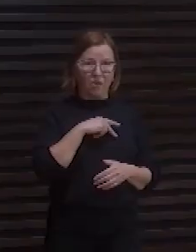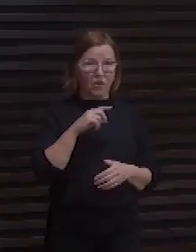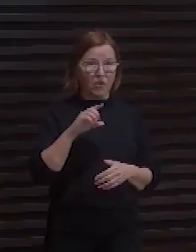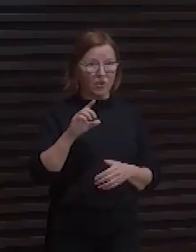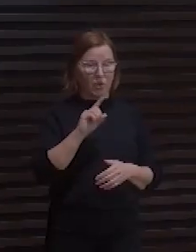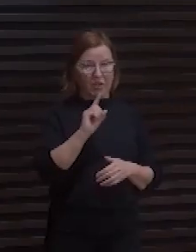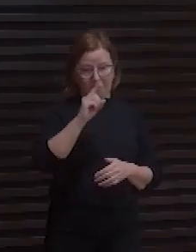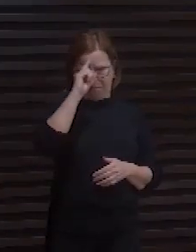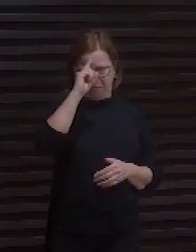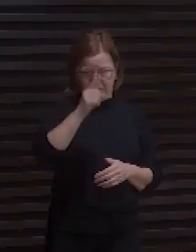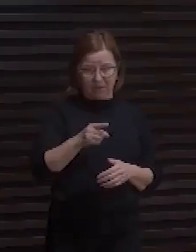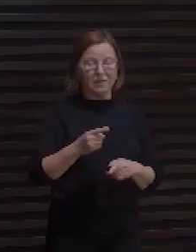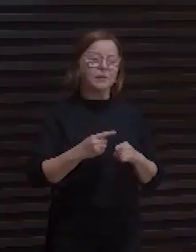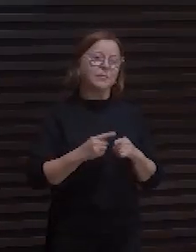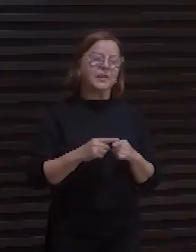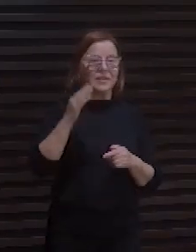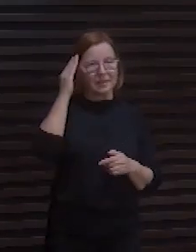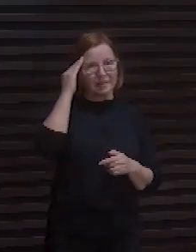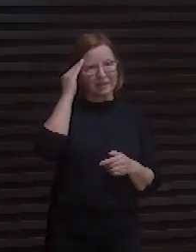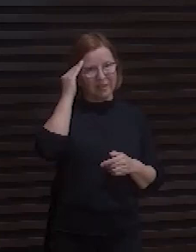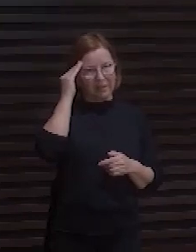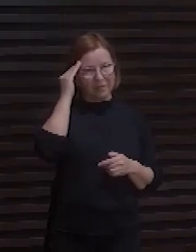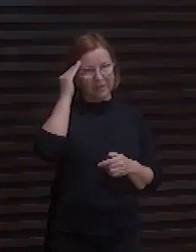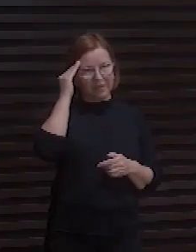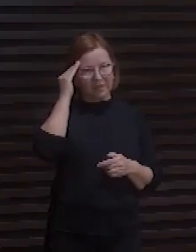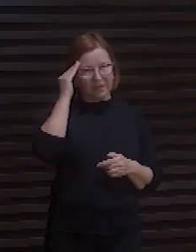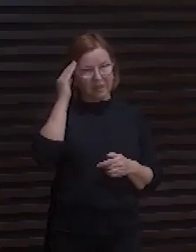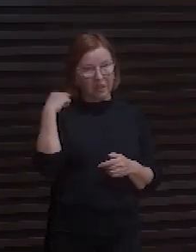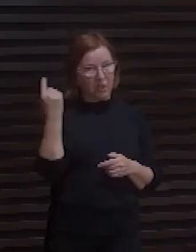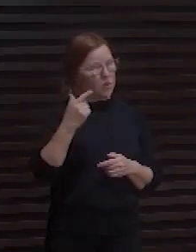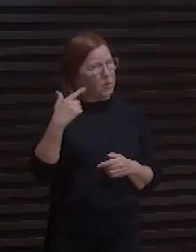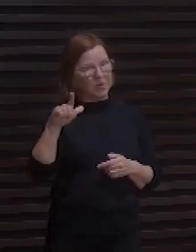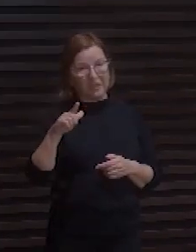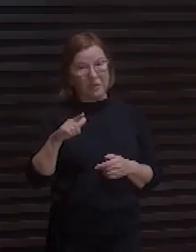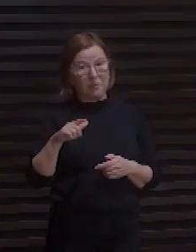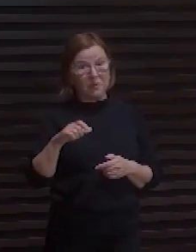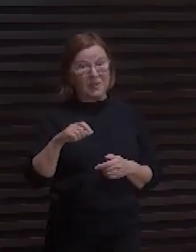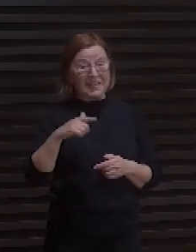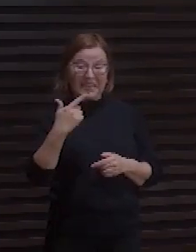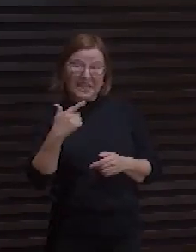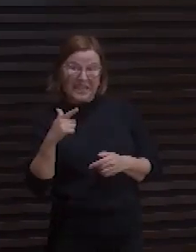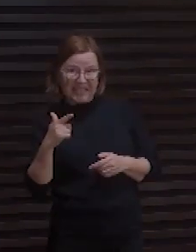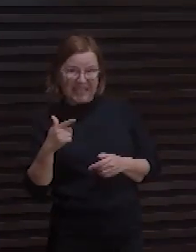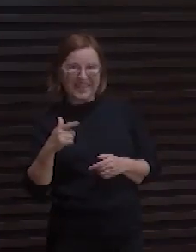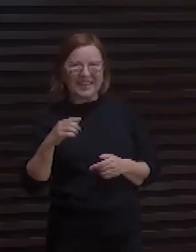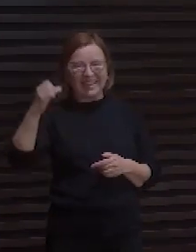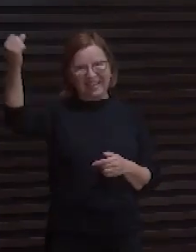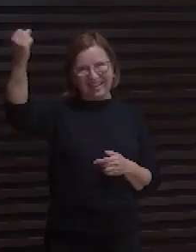que façamos algo porque sabe que não conseguiremos sem a graça de Deus. Ele